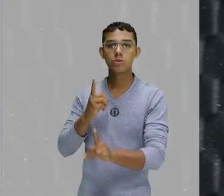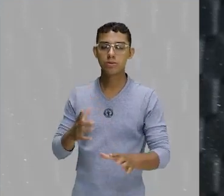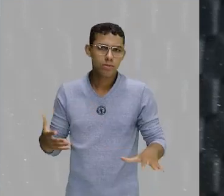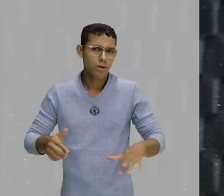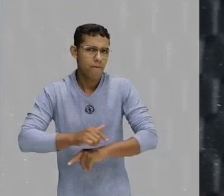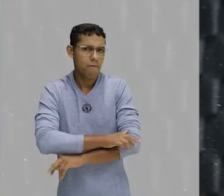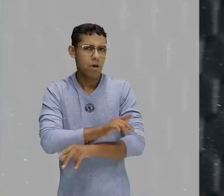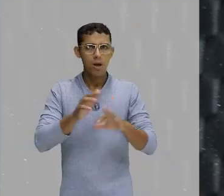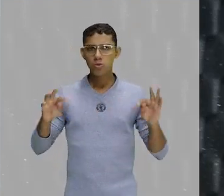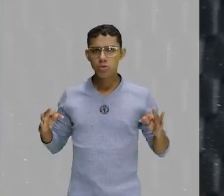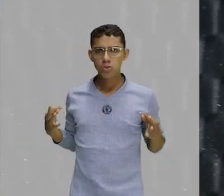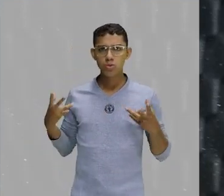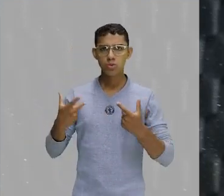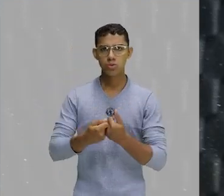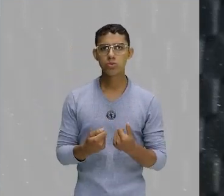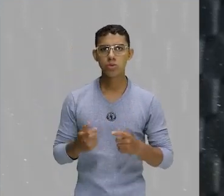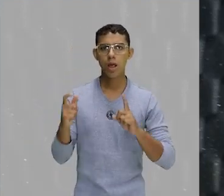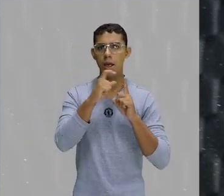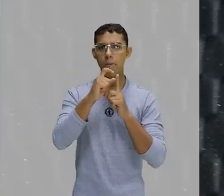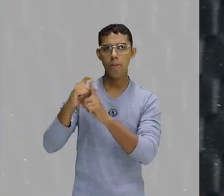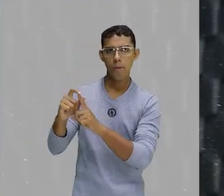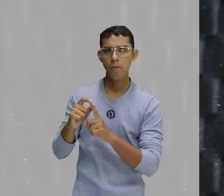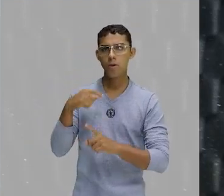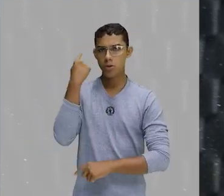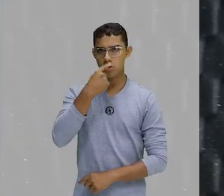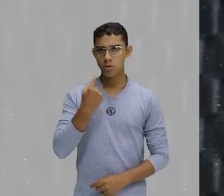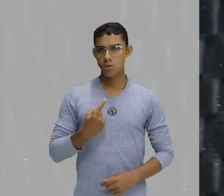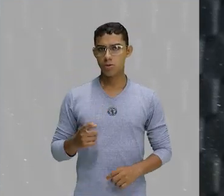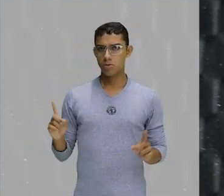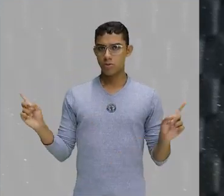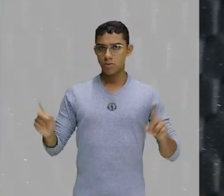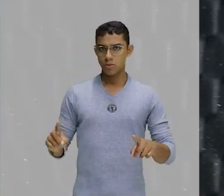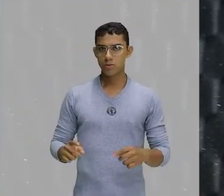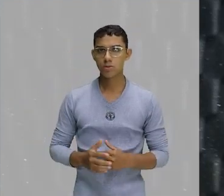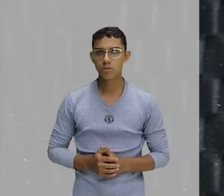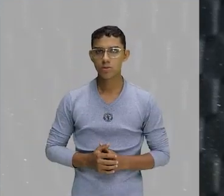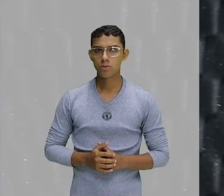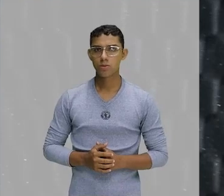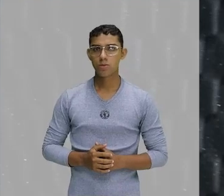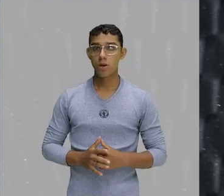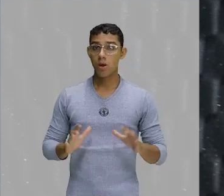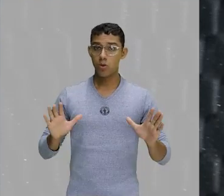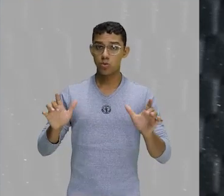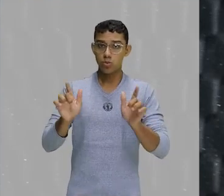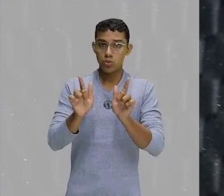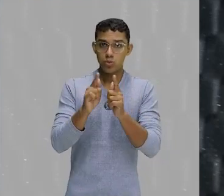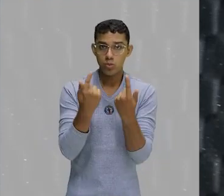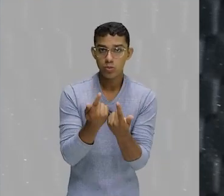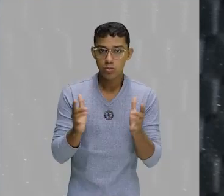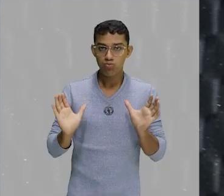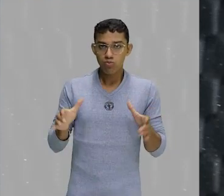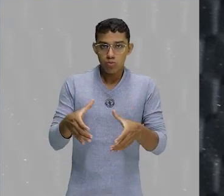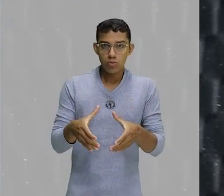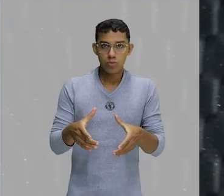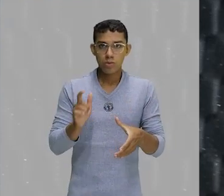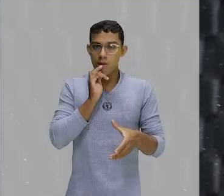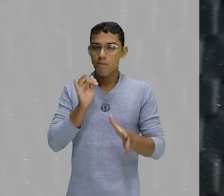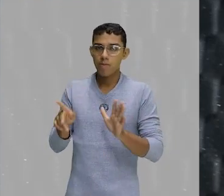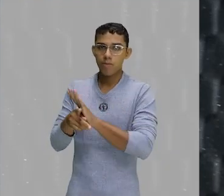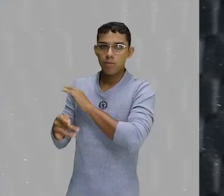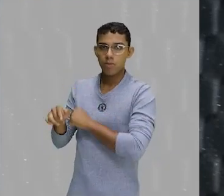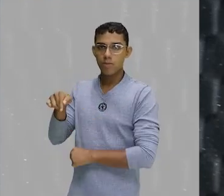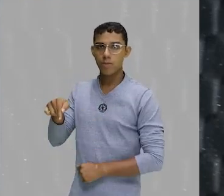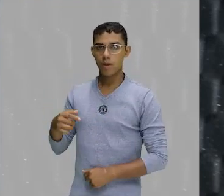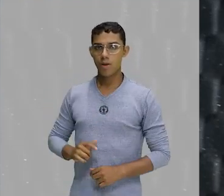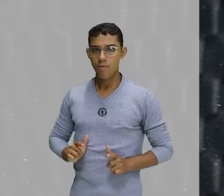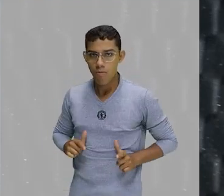muitas, todas as palavras são heterogenéricas no espanhol? Não. É um pequeno grupo. E dá para decorar, dá. Se você se